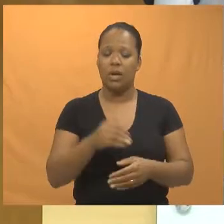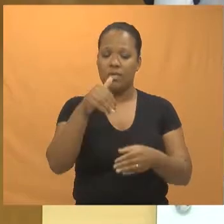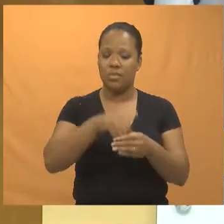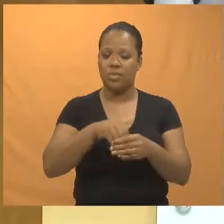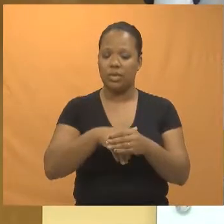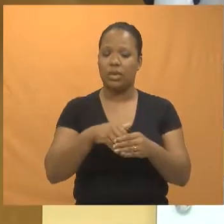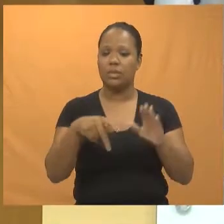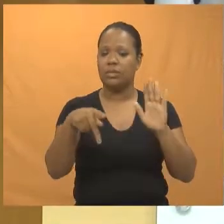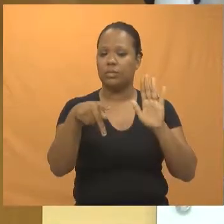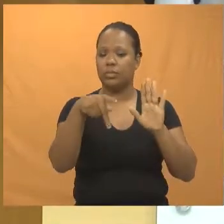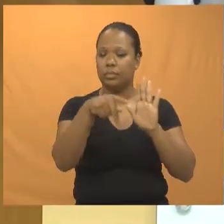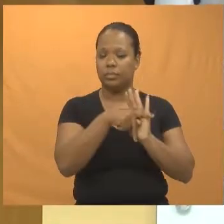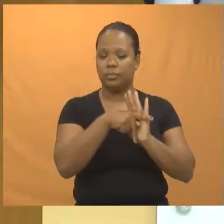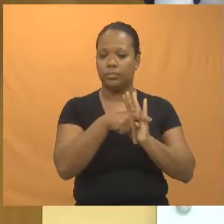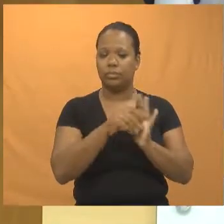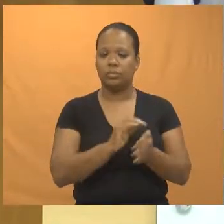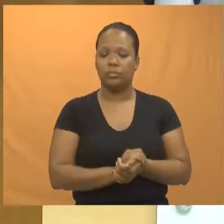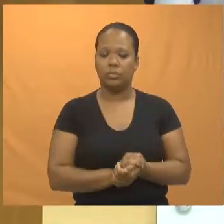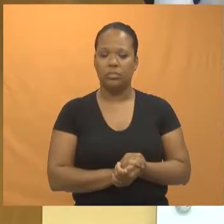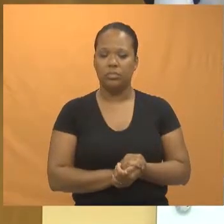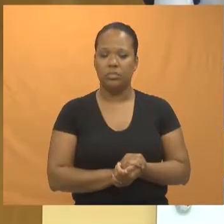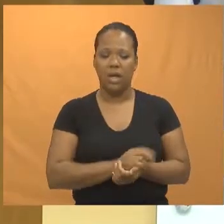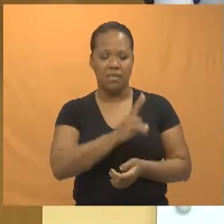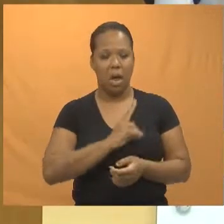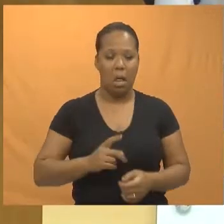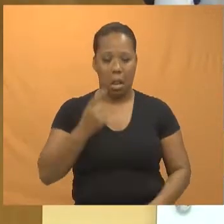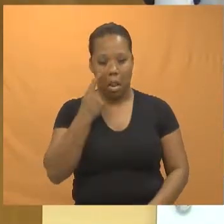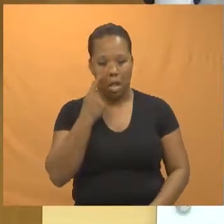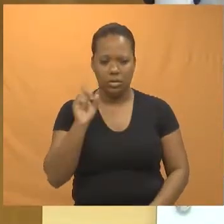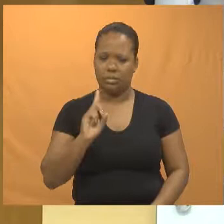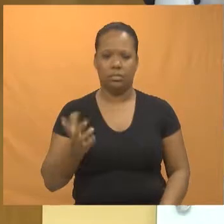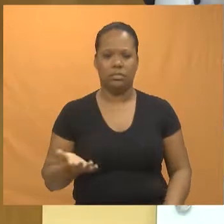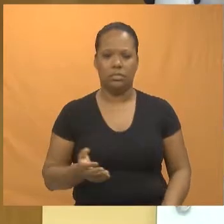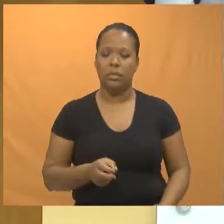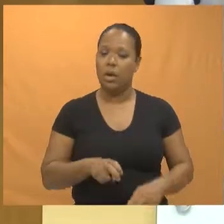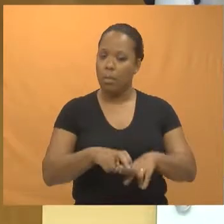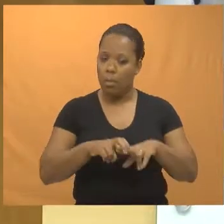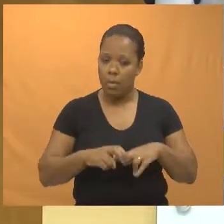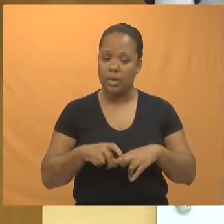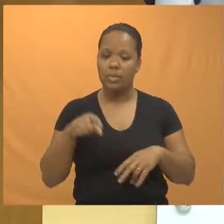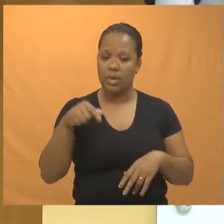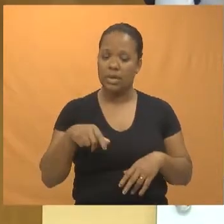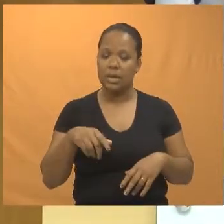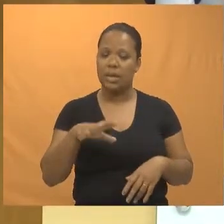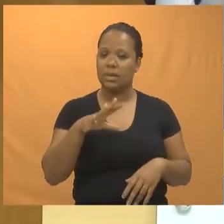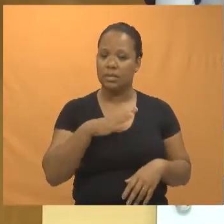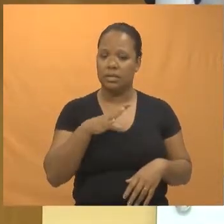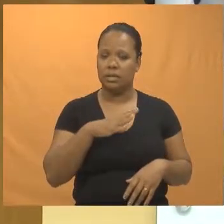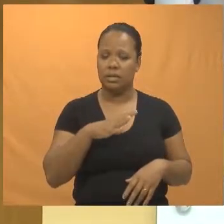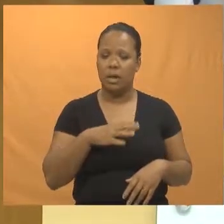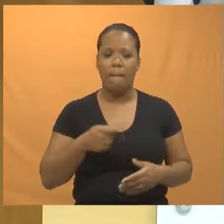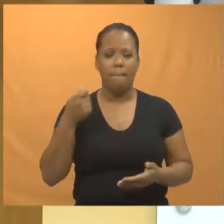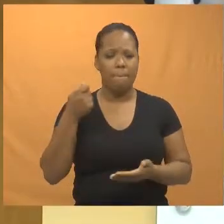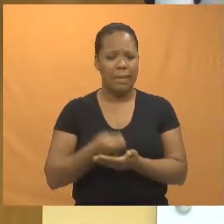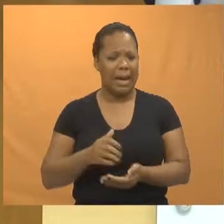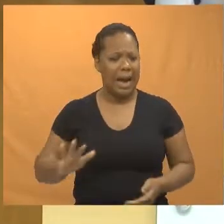projeto. Vereador nenhum tem que desconfiar nesses jurídicos, porque é por isso que a cidade de Jacareí paga